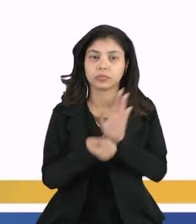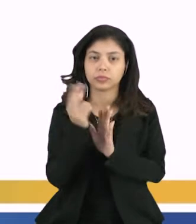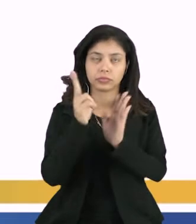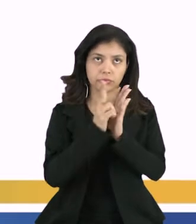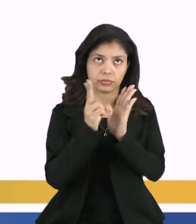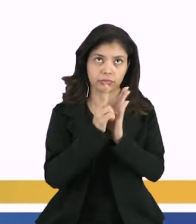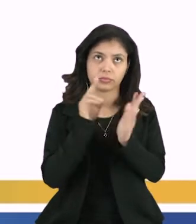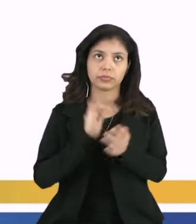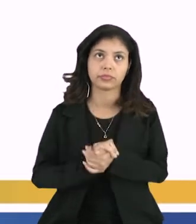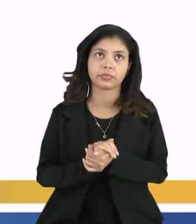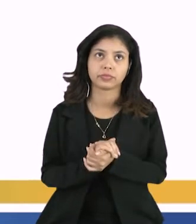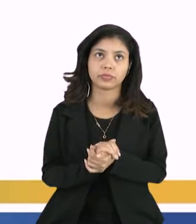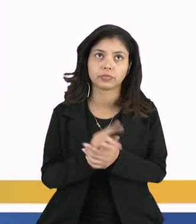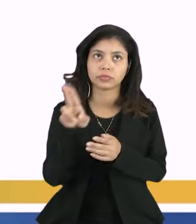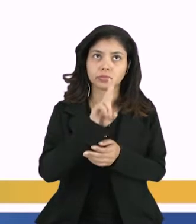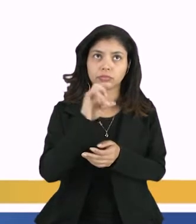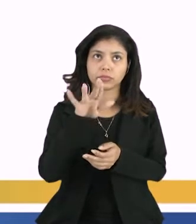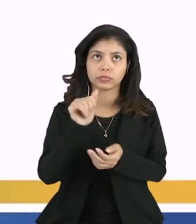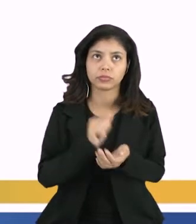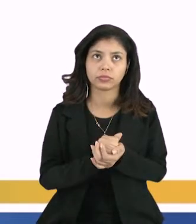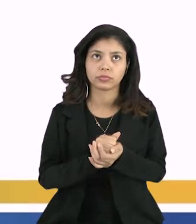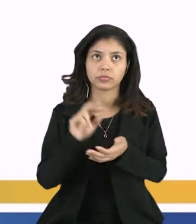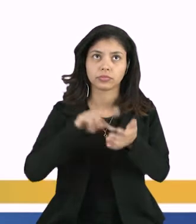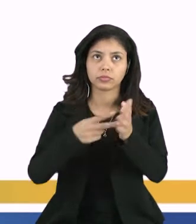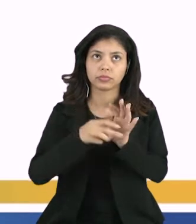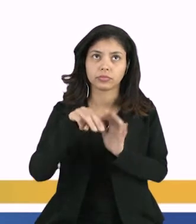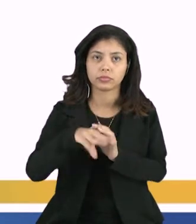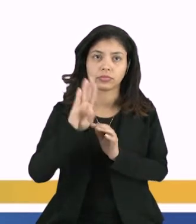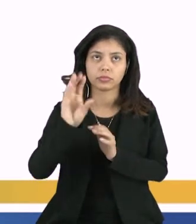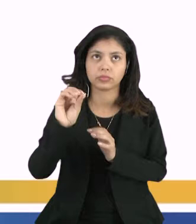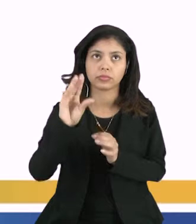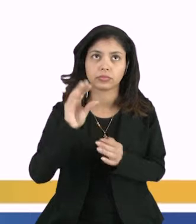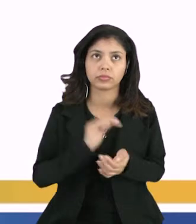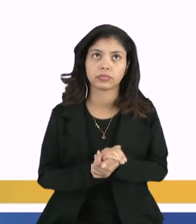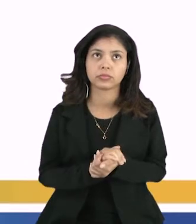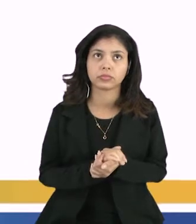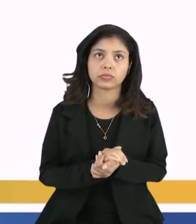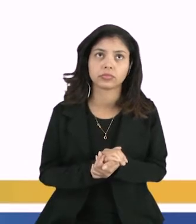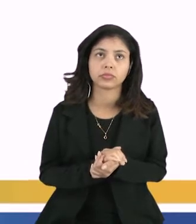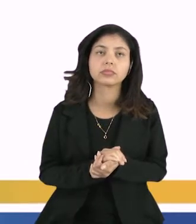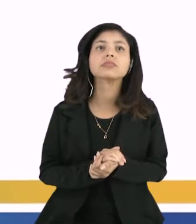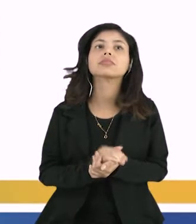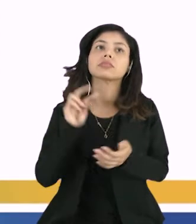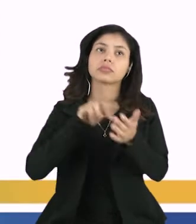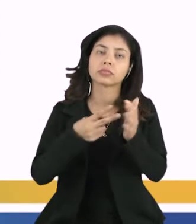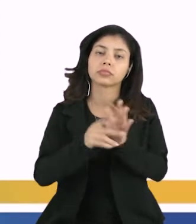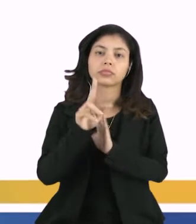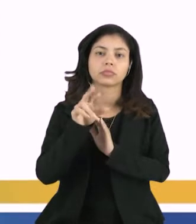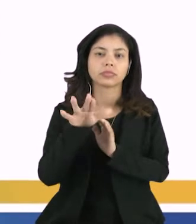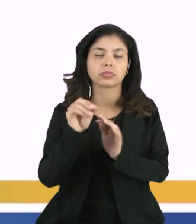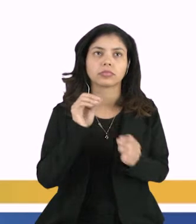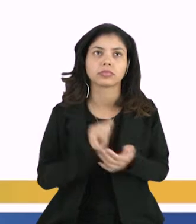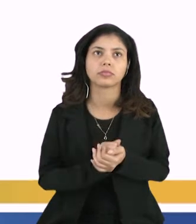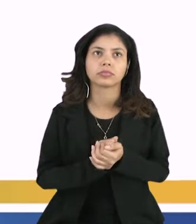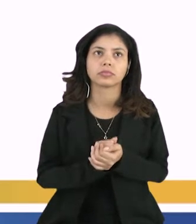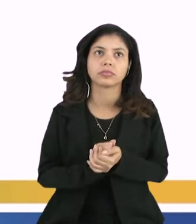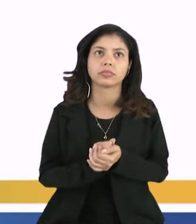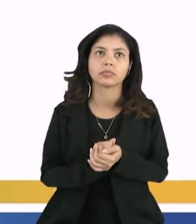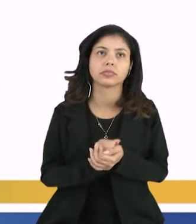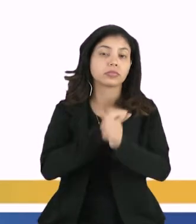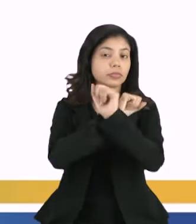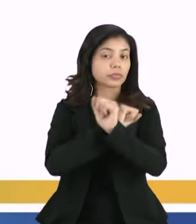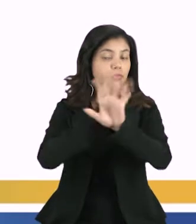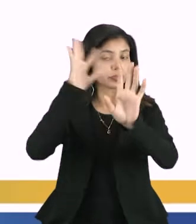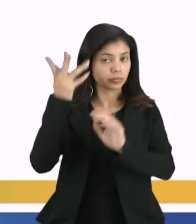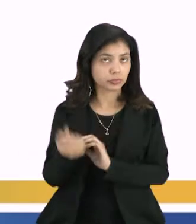origem indígena, com os nomes curi, que significa pau oco, e mimbó, que significa furado.